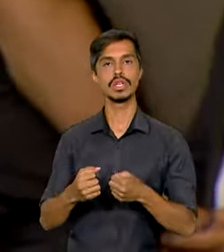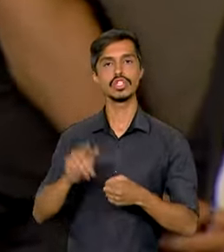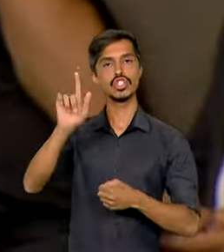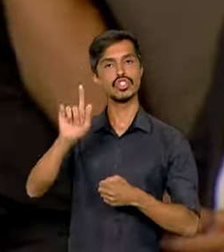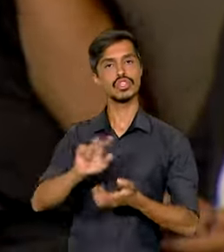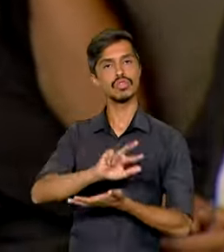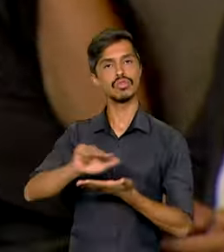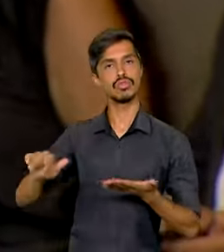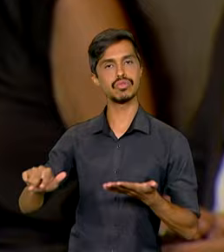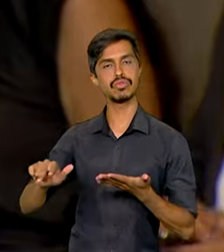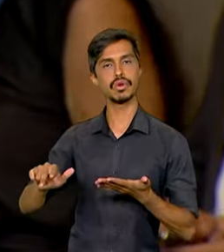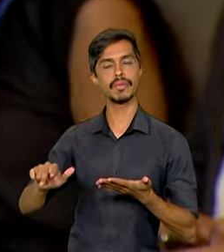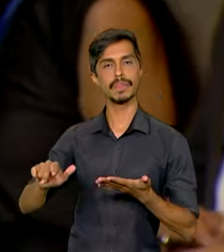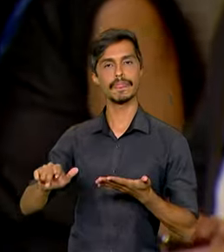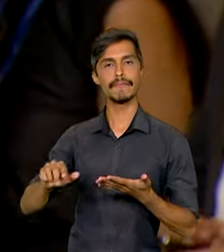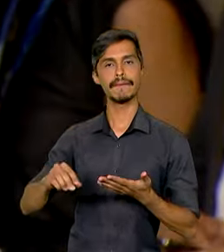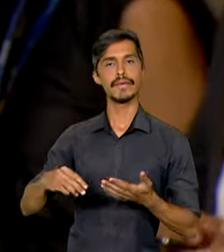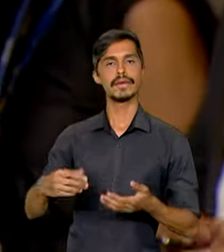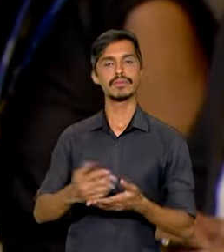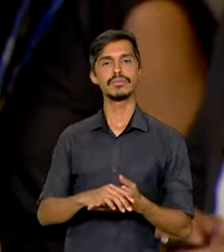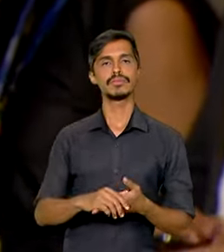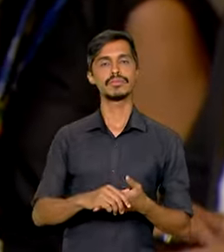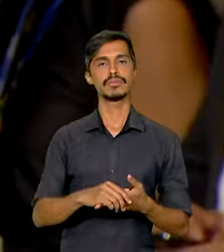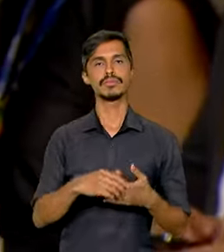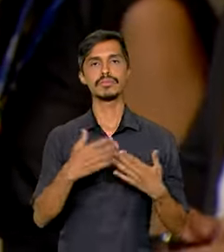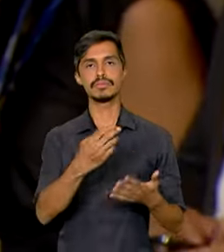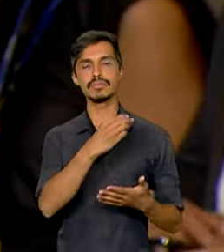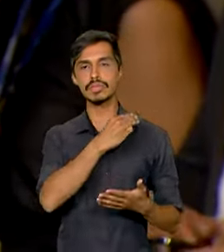gestores, ministros de Estado,